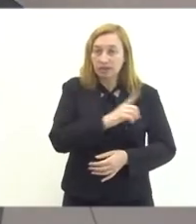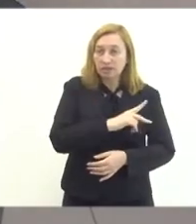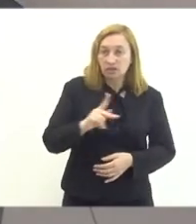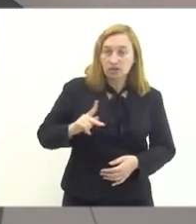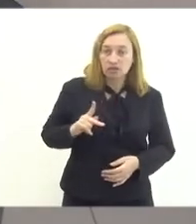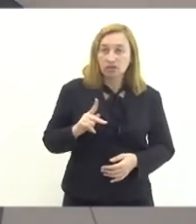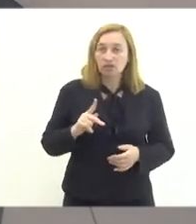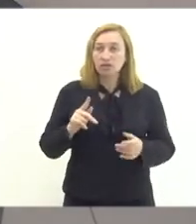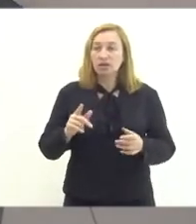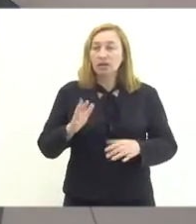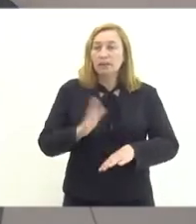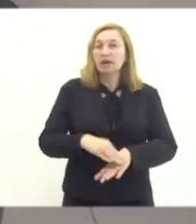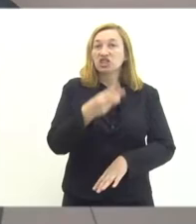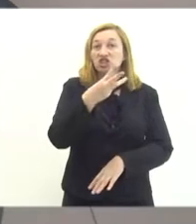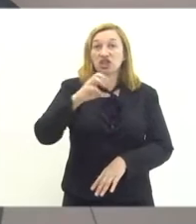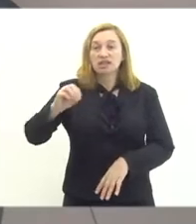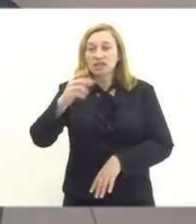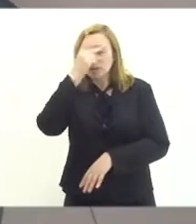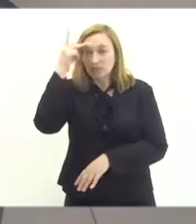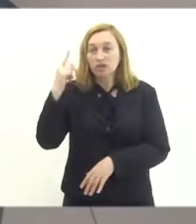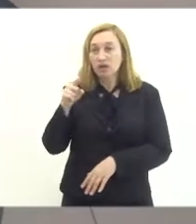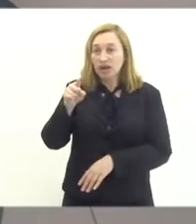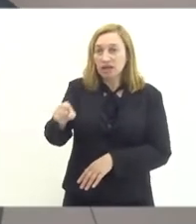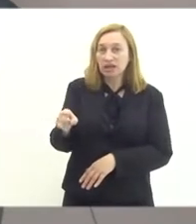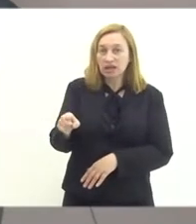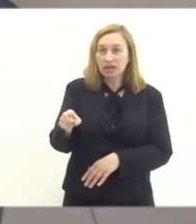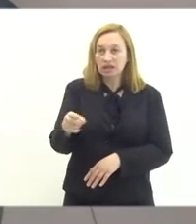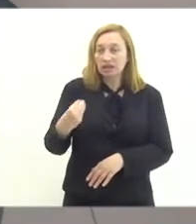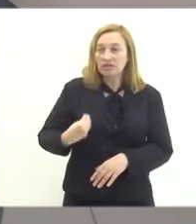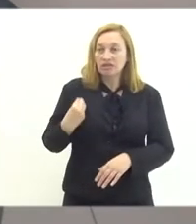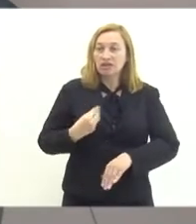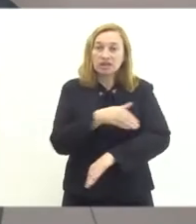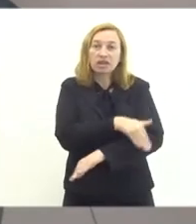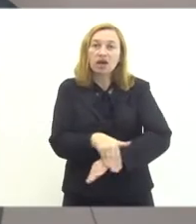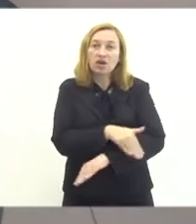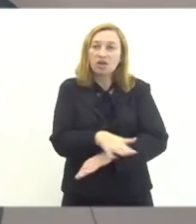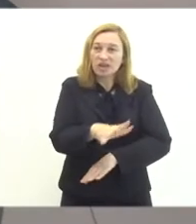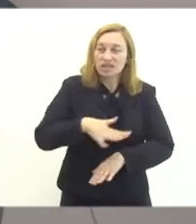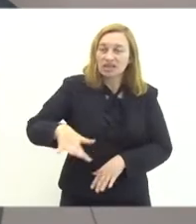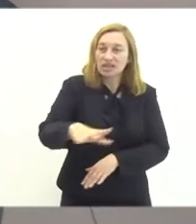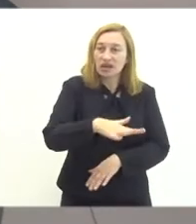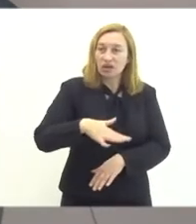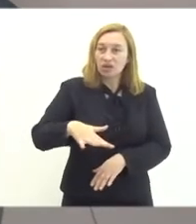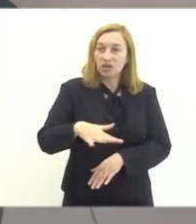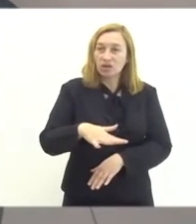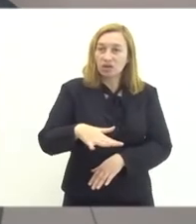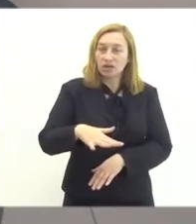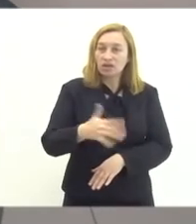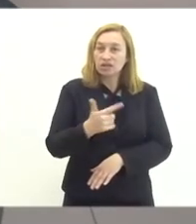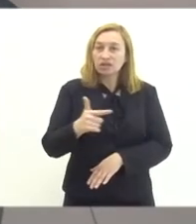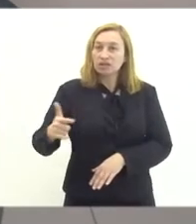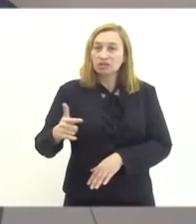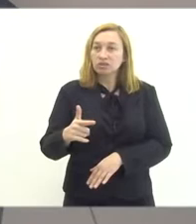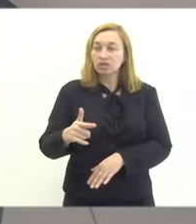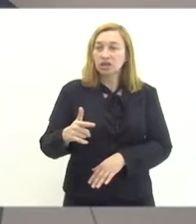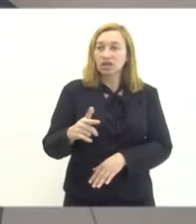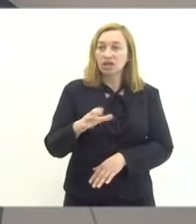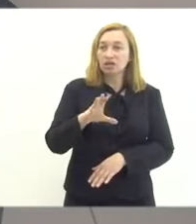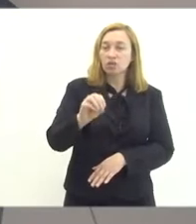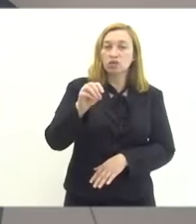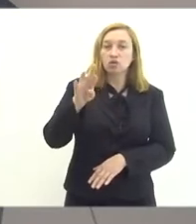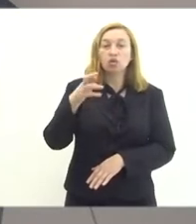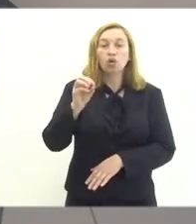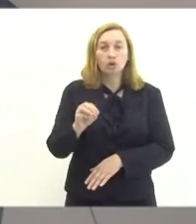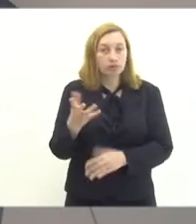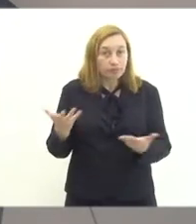Público existe mais de 300 pessoas ali dividindo o espaço e a Sara não é coberta pelo consultório na rua então